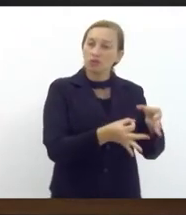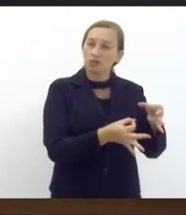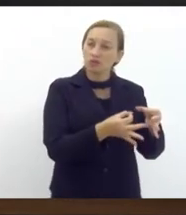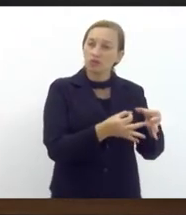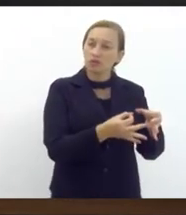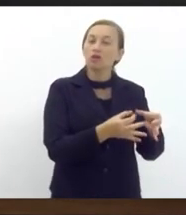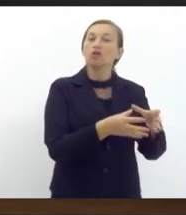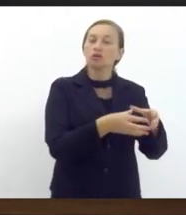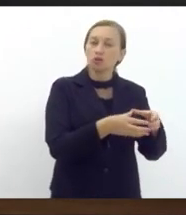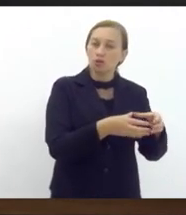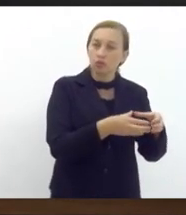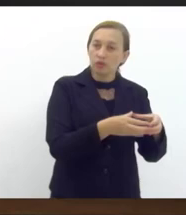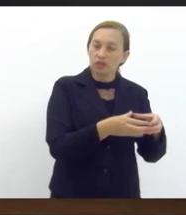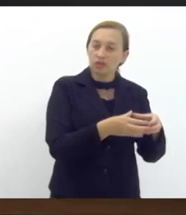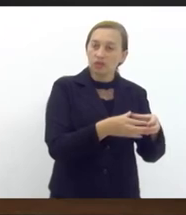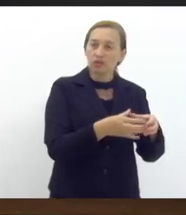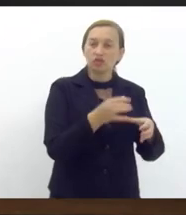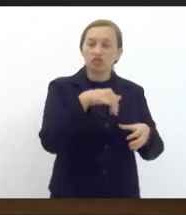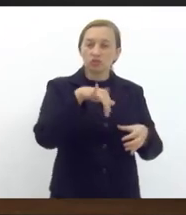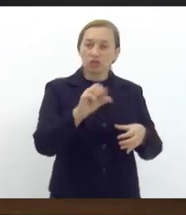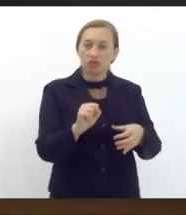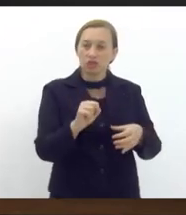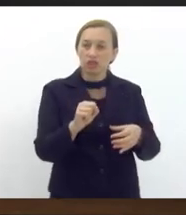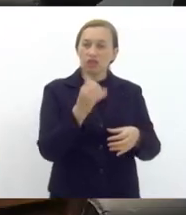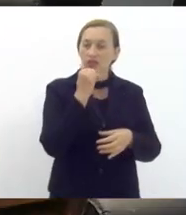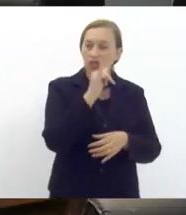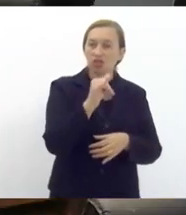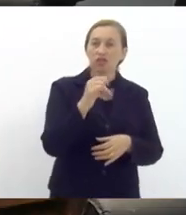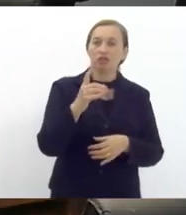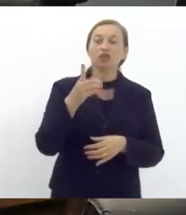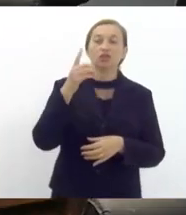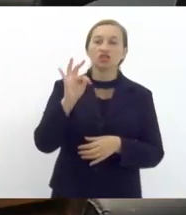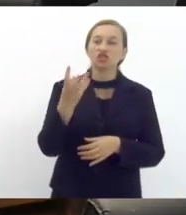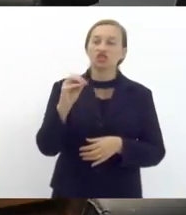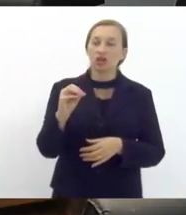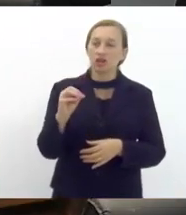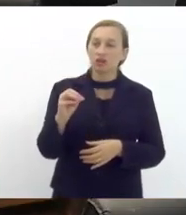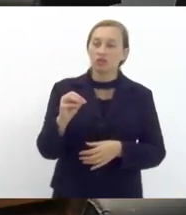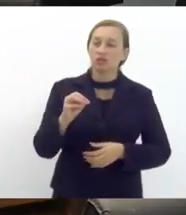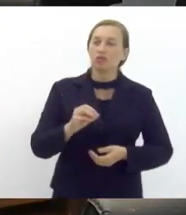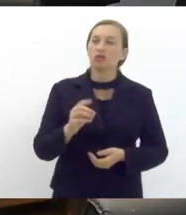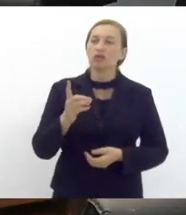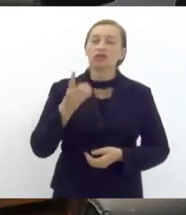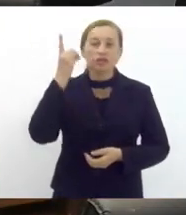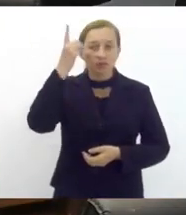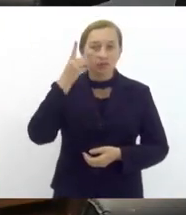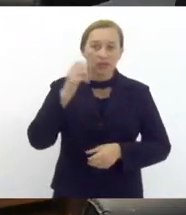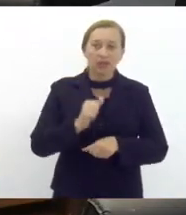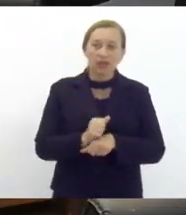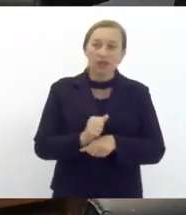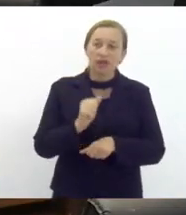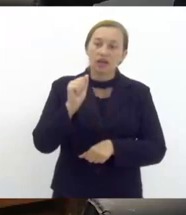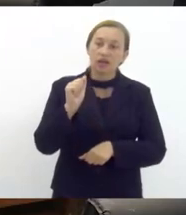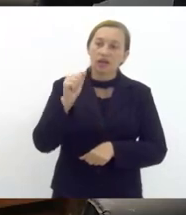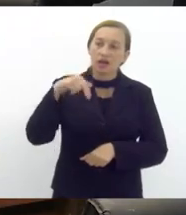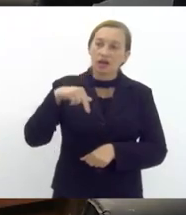de Minas energia Deputado Tiago Rangel Deputado André Correia